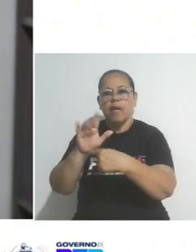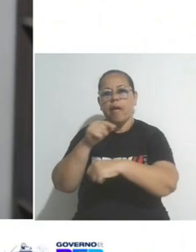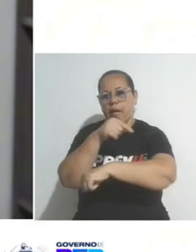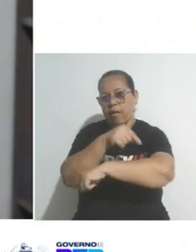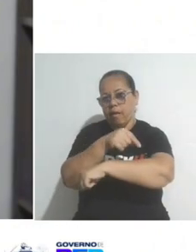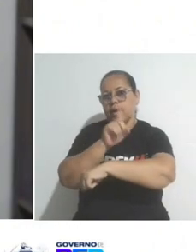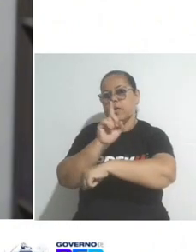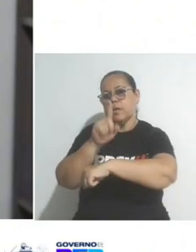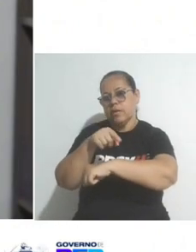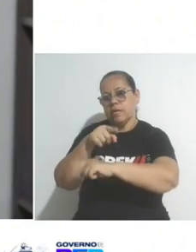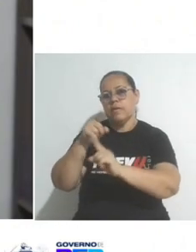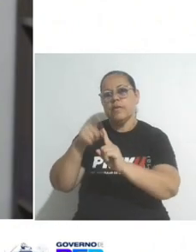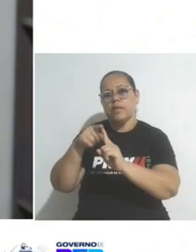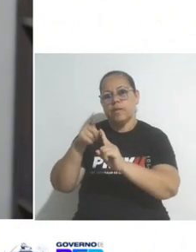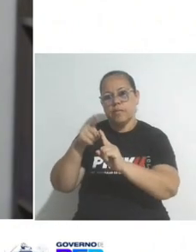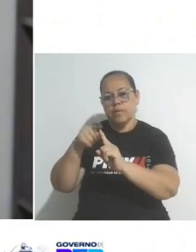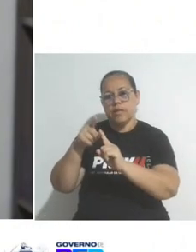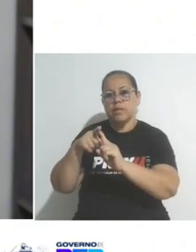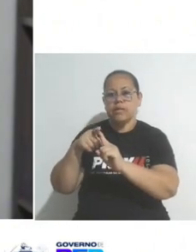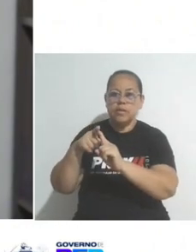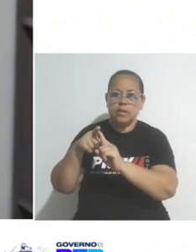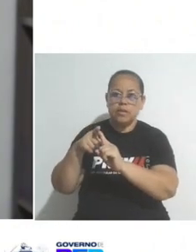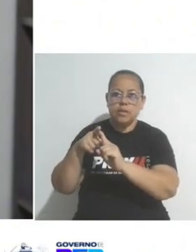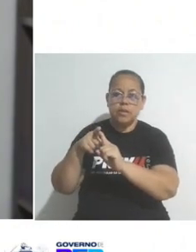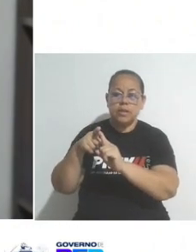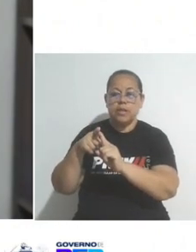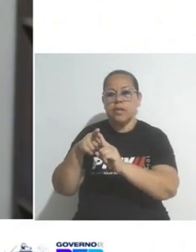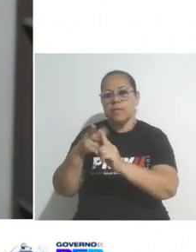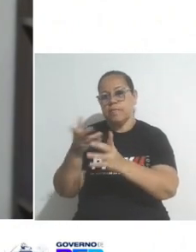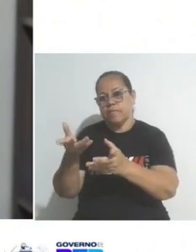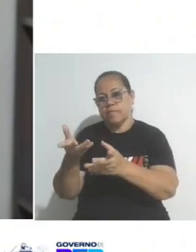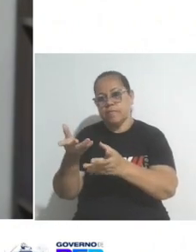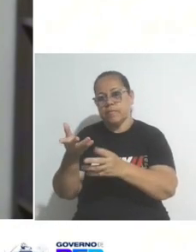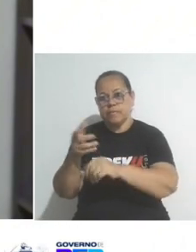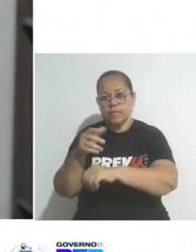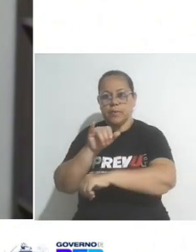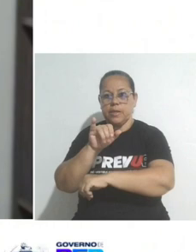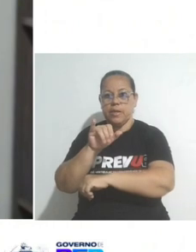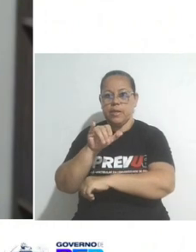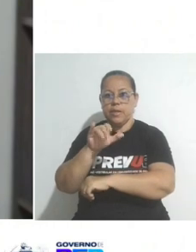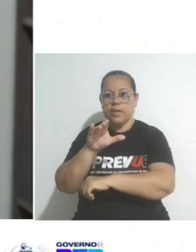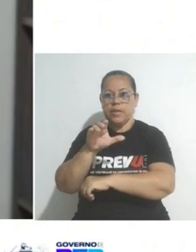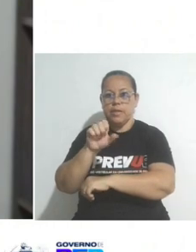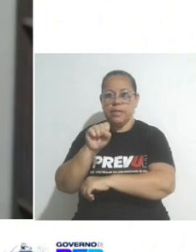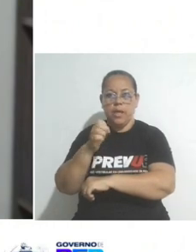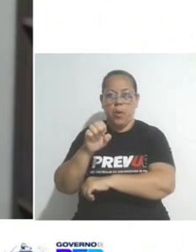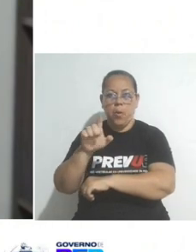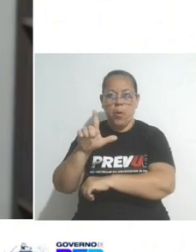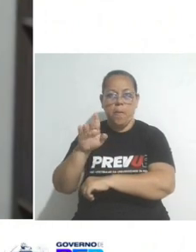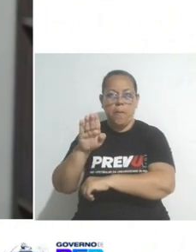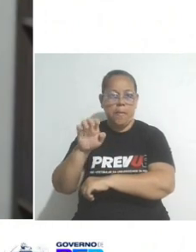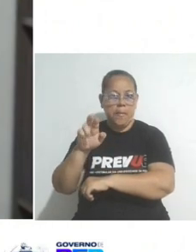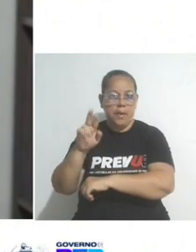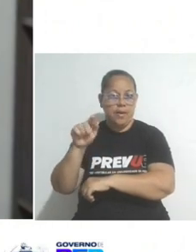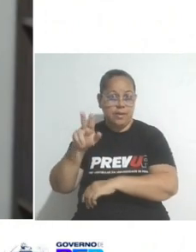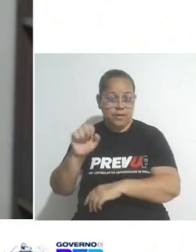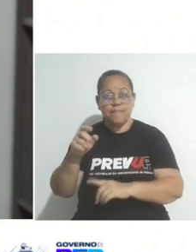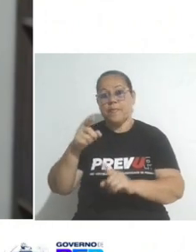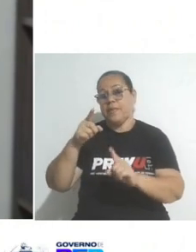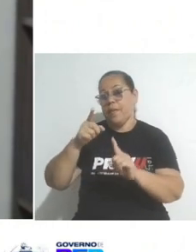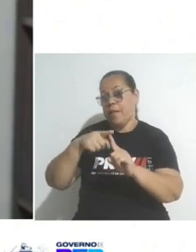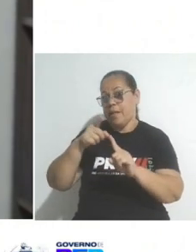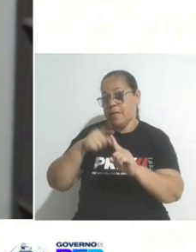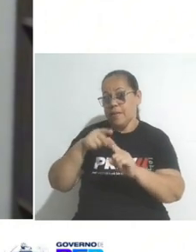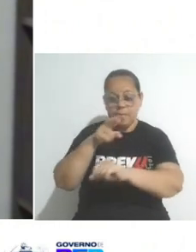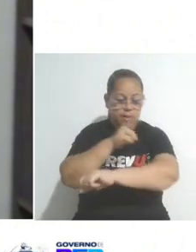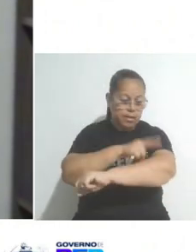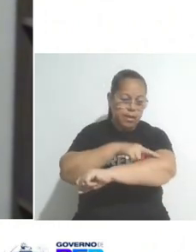chamar esse tipo de estrutura quando em cristalino de isselbergs ok? é um tipo de